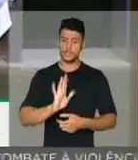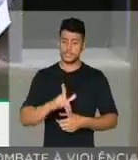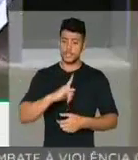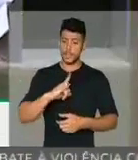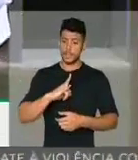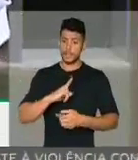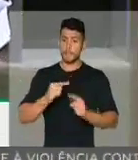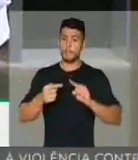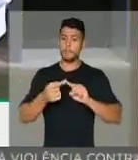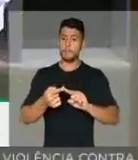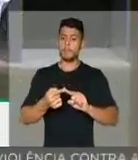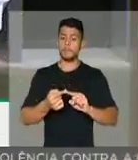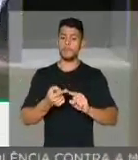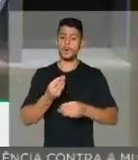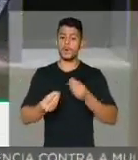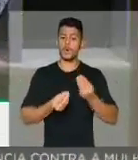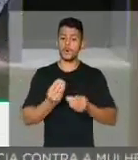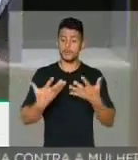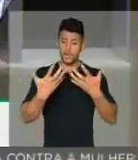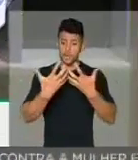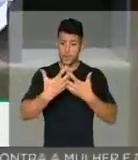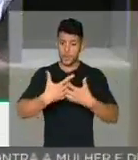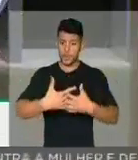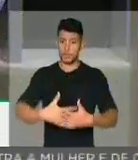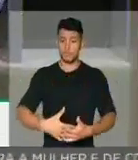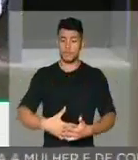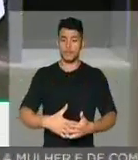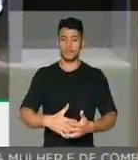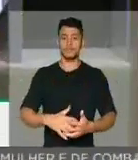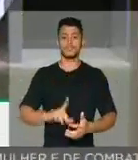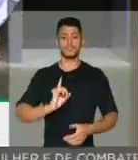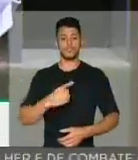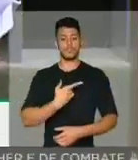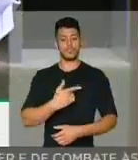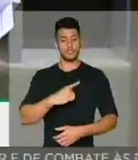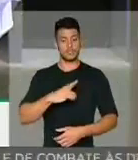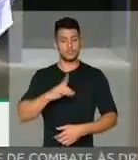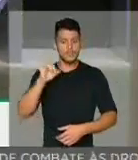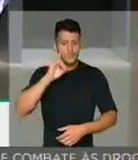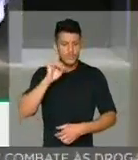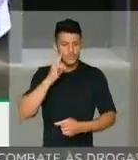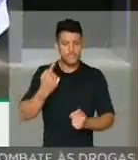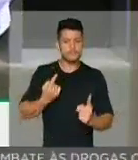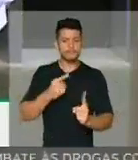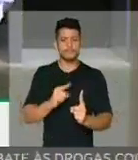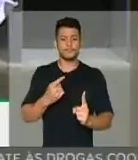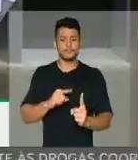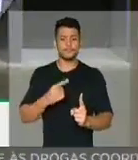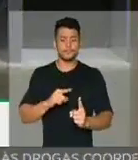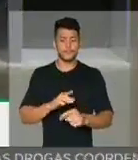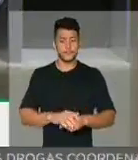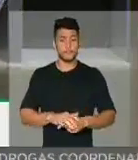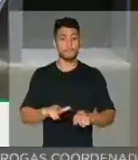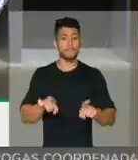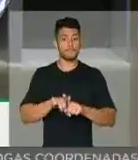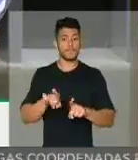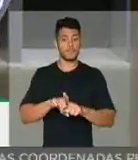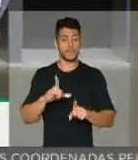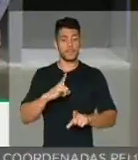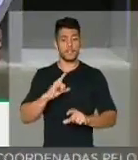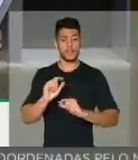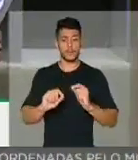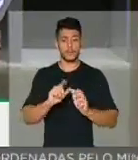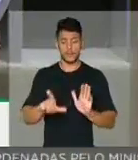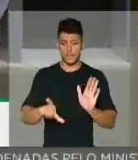enorme complexidade e dimensão do desafio que temos diante de nós. Dentre essas iniciativas, apenas a